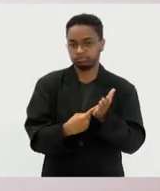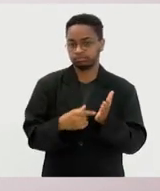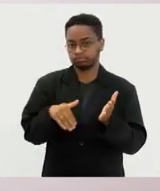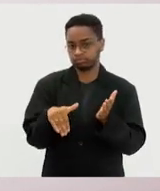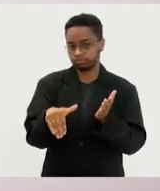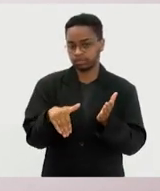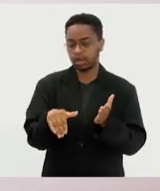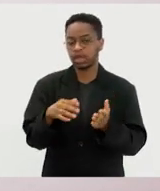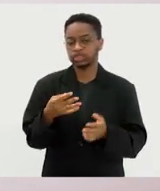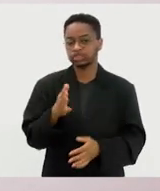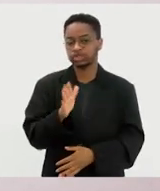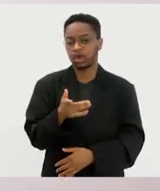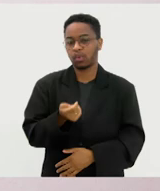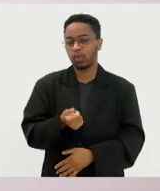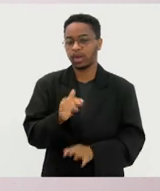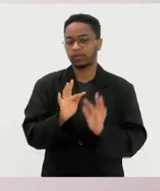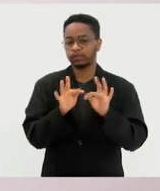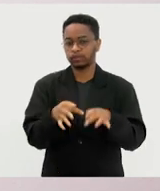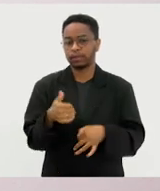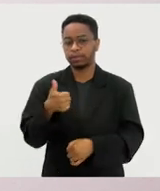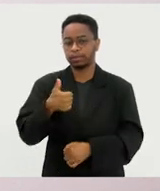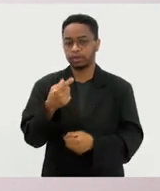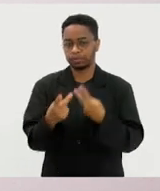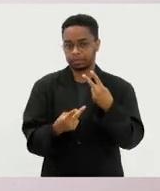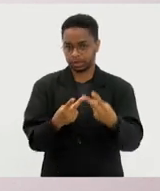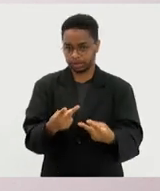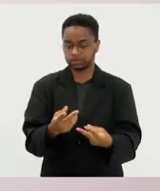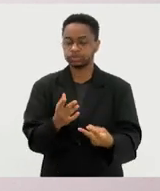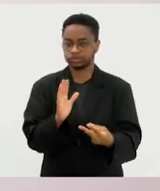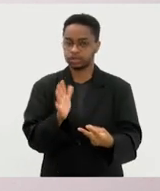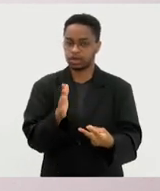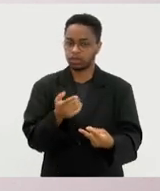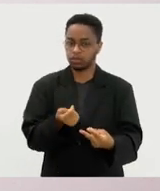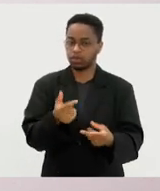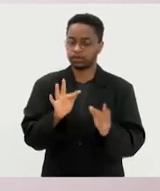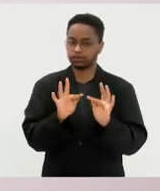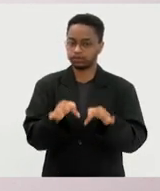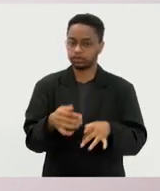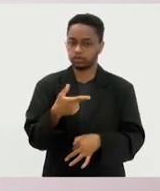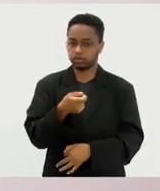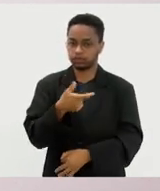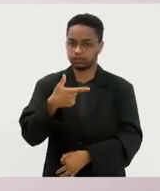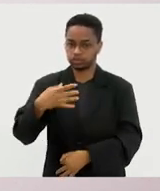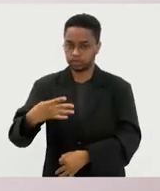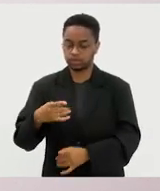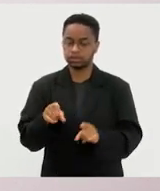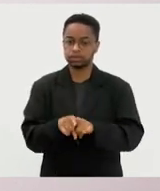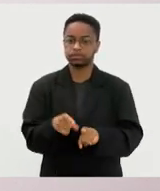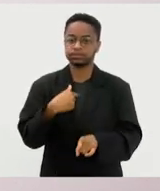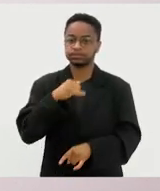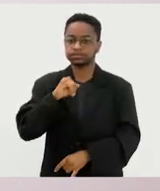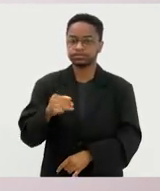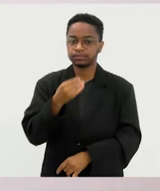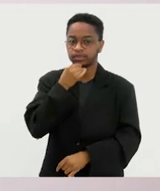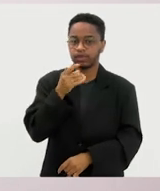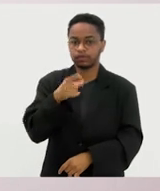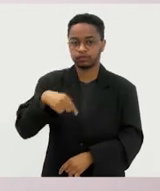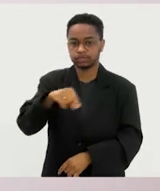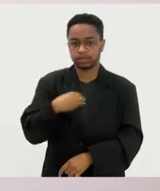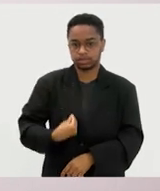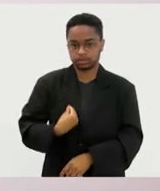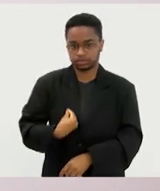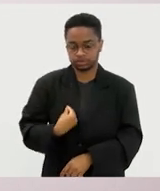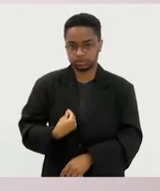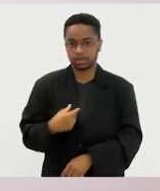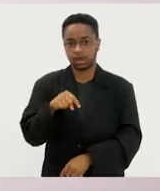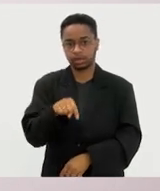fechando o primeiro bimestre, já de 2024. Aproveitar a presença aqui de vocês